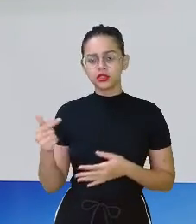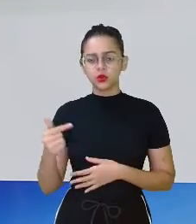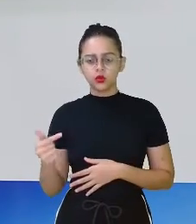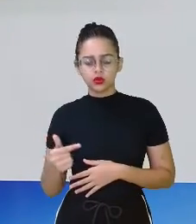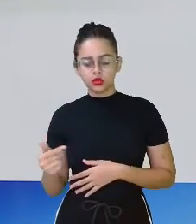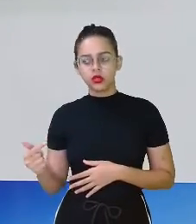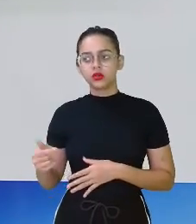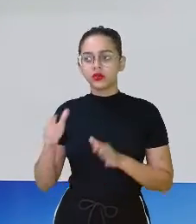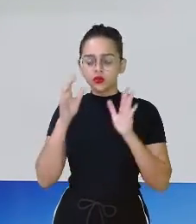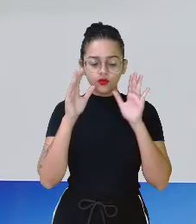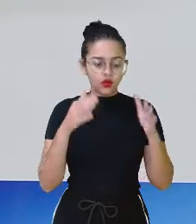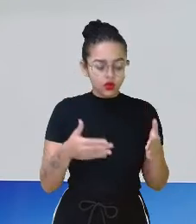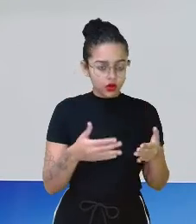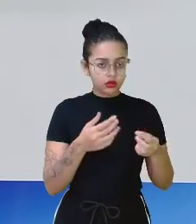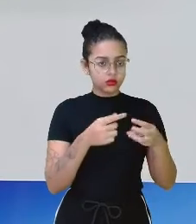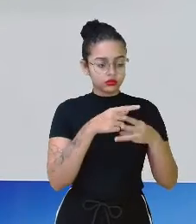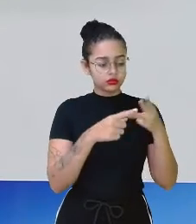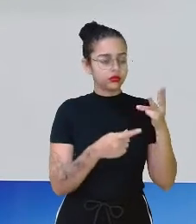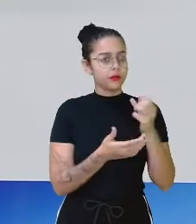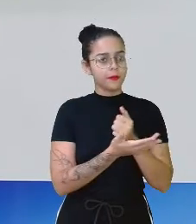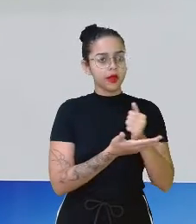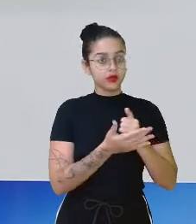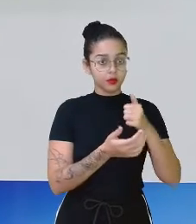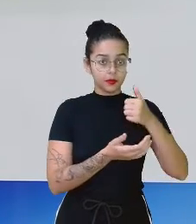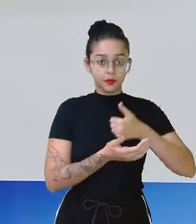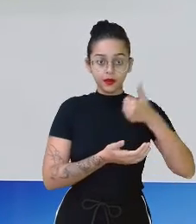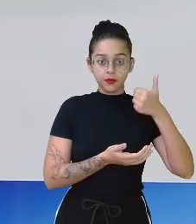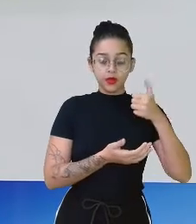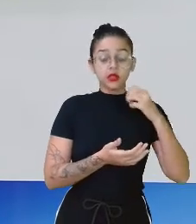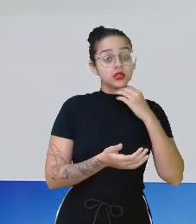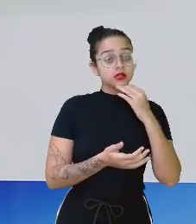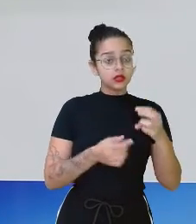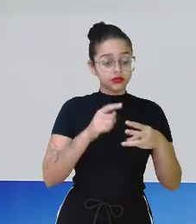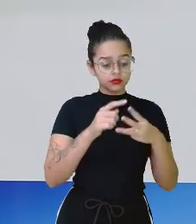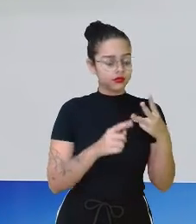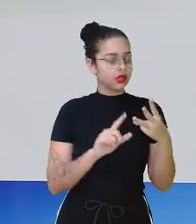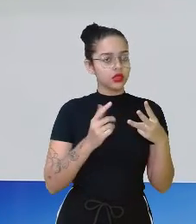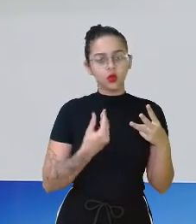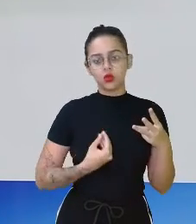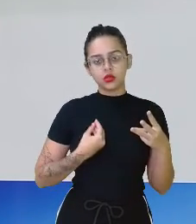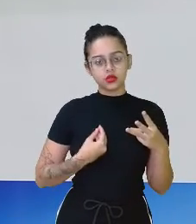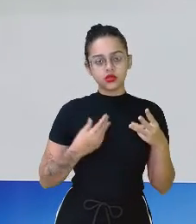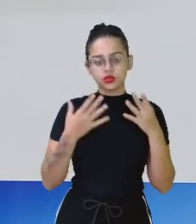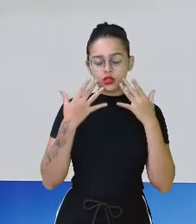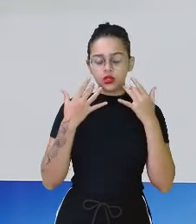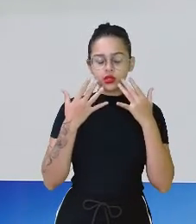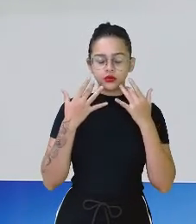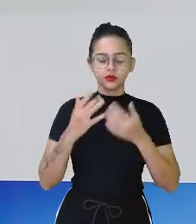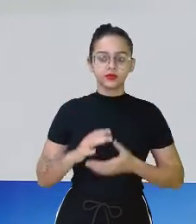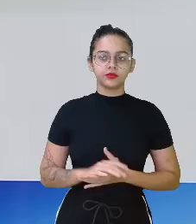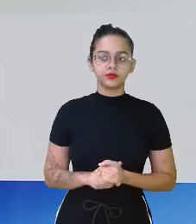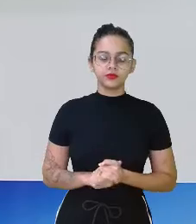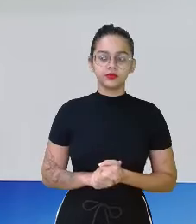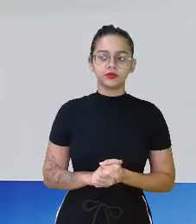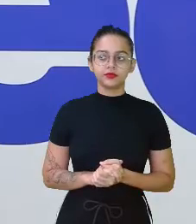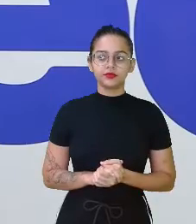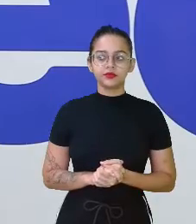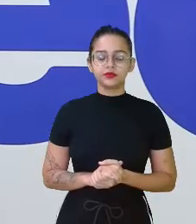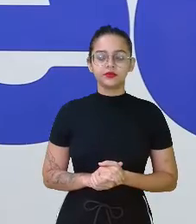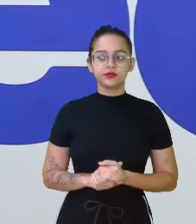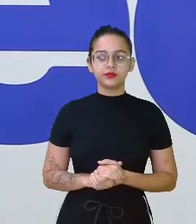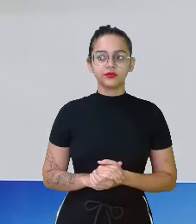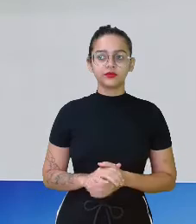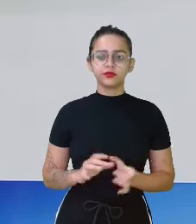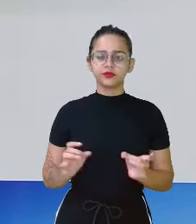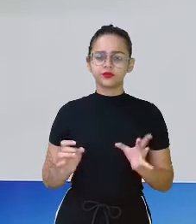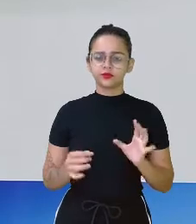teatro, focando nos 3 elementos básicos, que sem esses 3 não existe teatro. Não existe teatro, Né? realmente. Então,